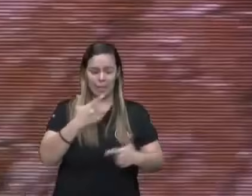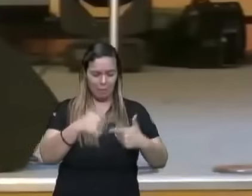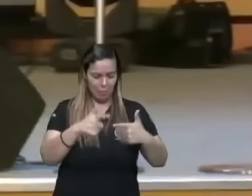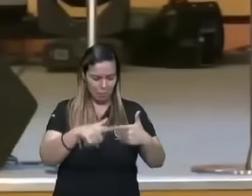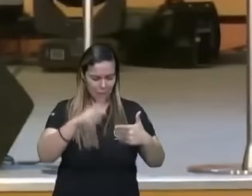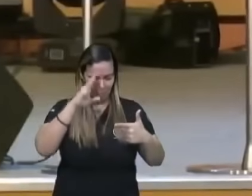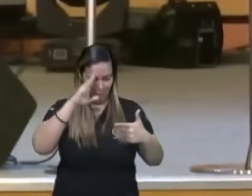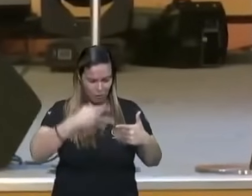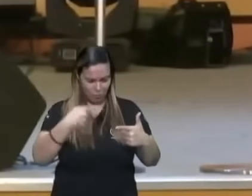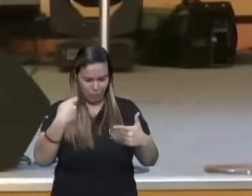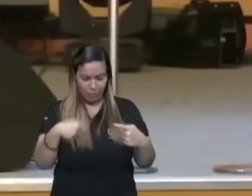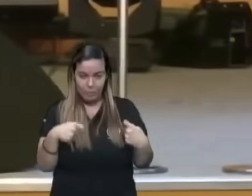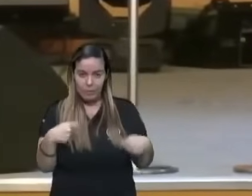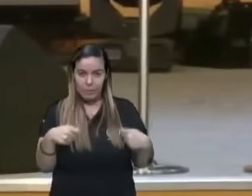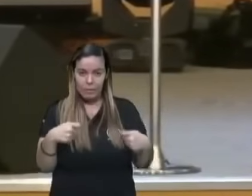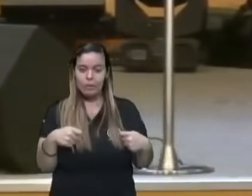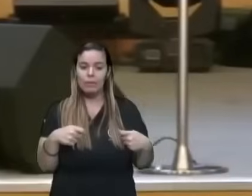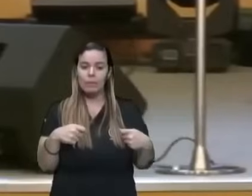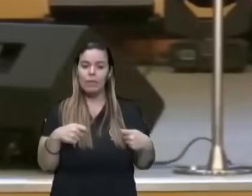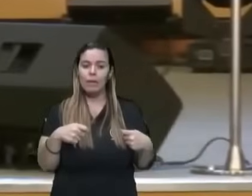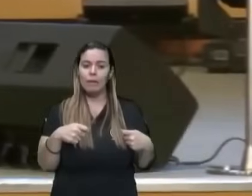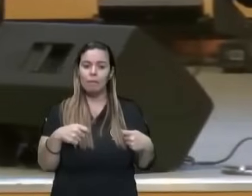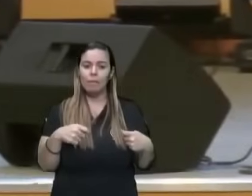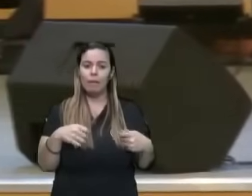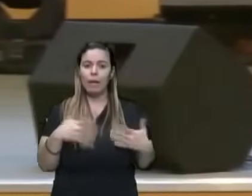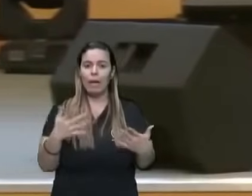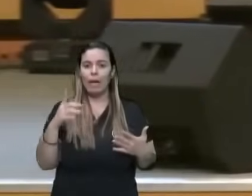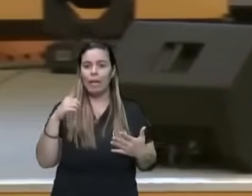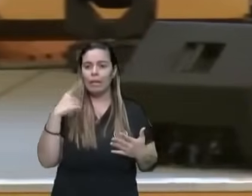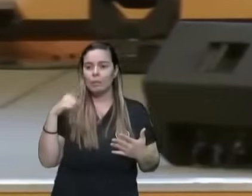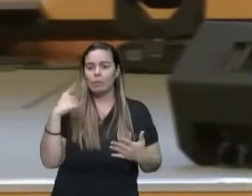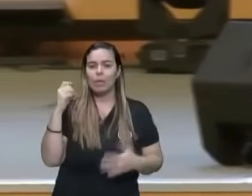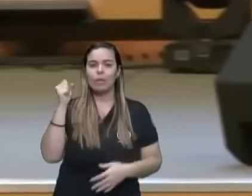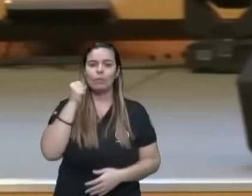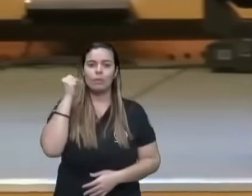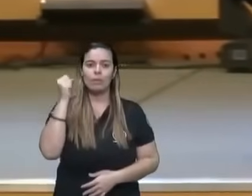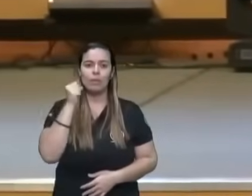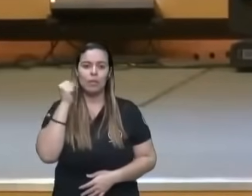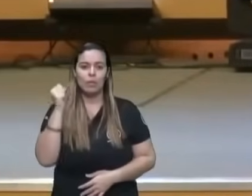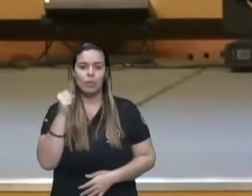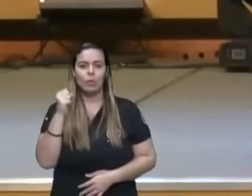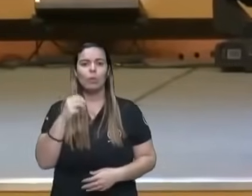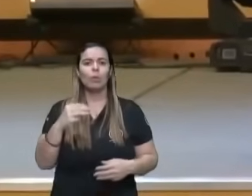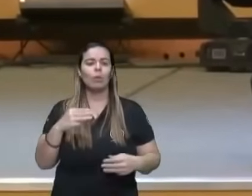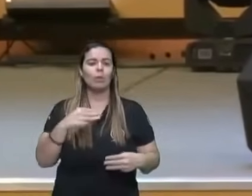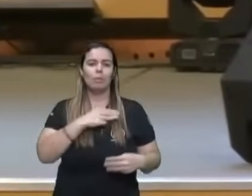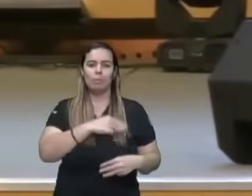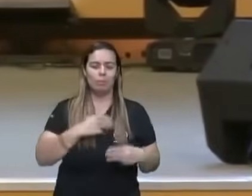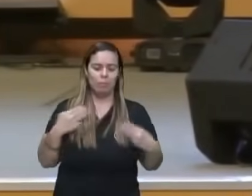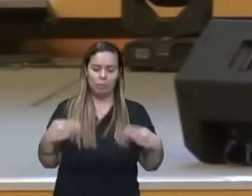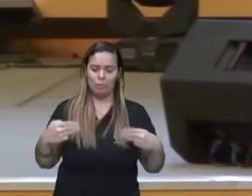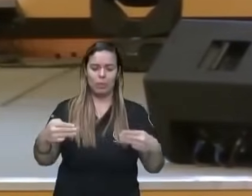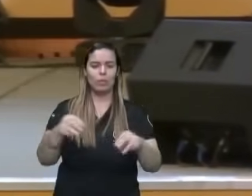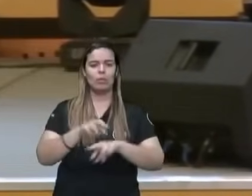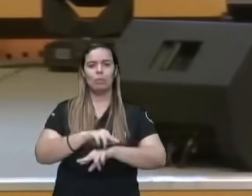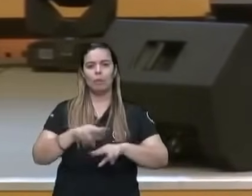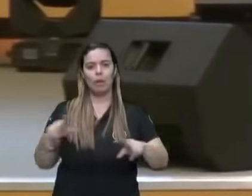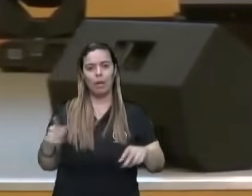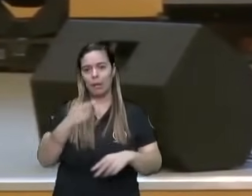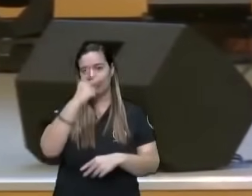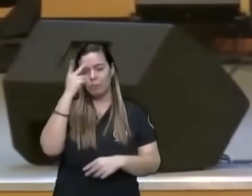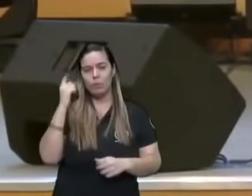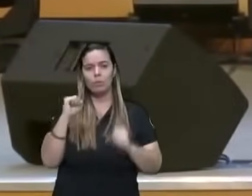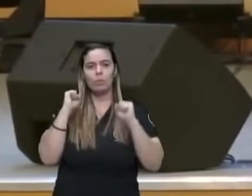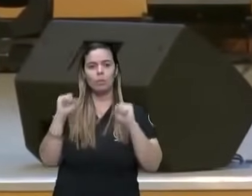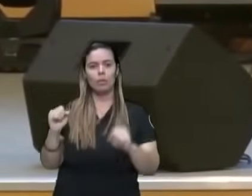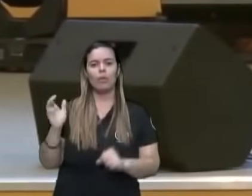resolver, e aí é um deputado, é um senador, é um ministro, é uma pessoa poderosa, um